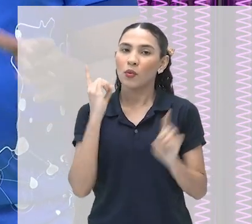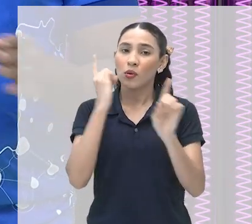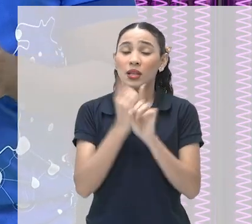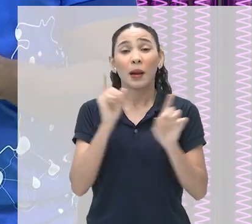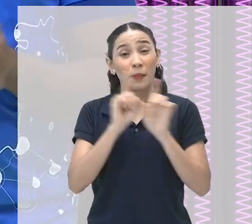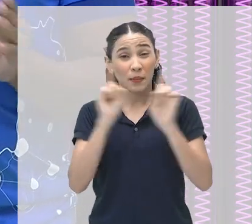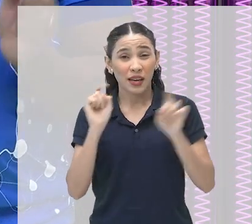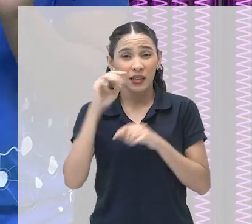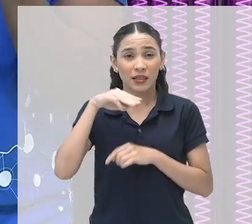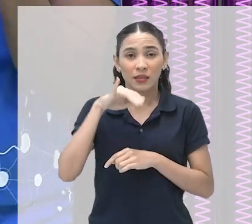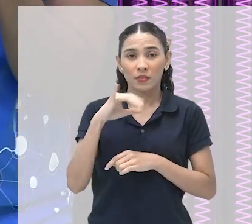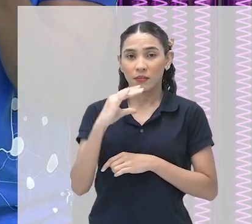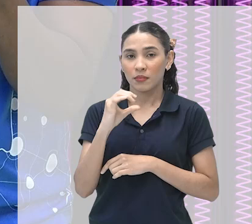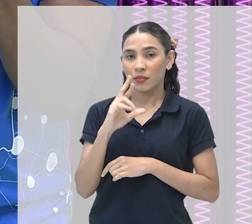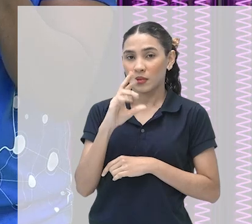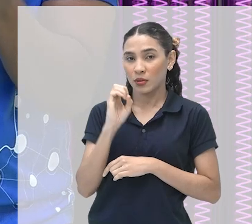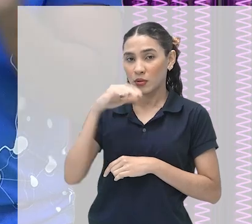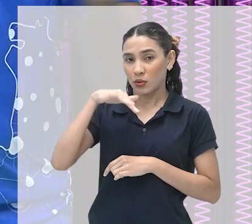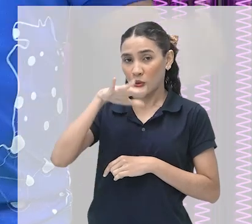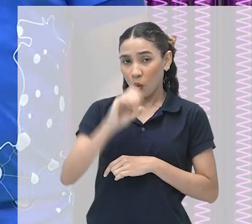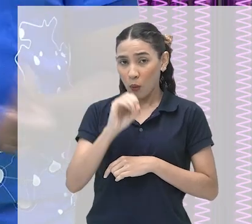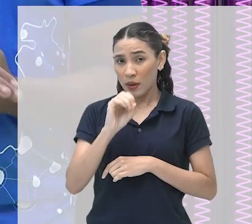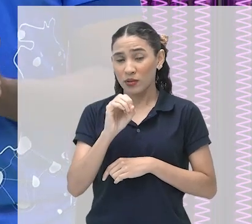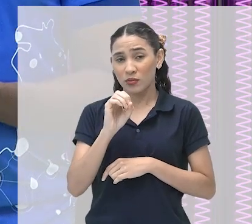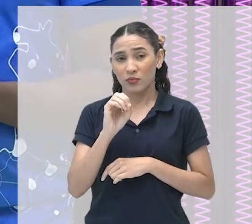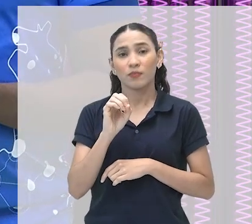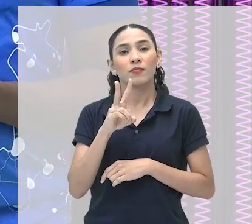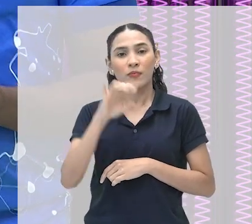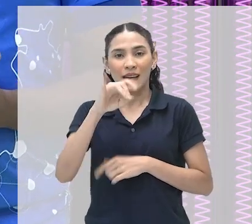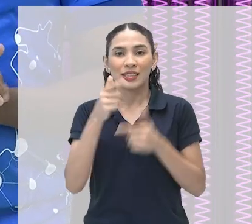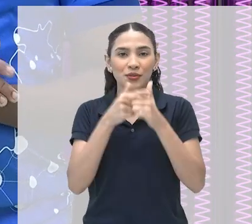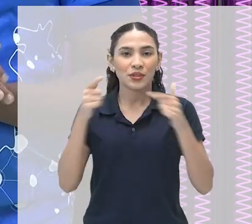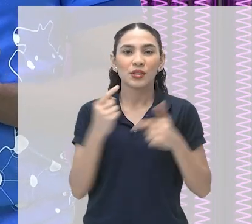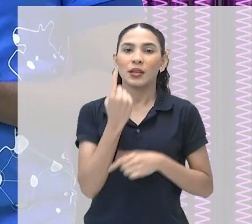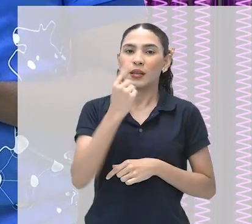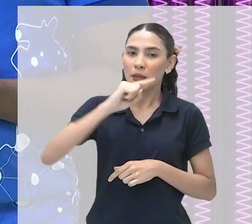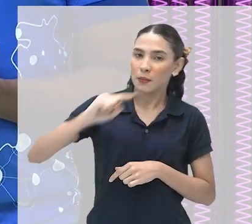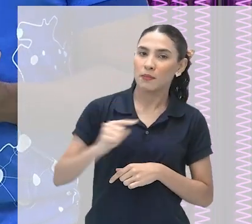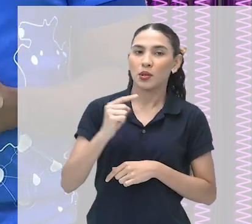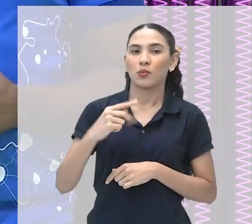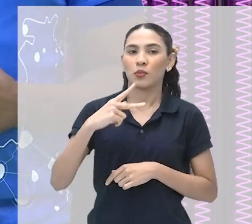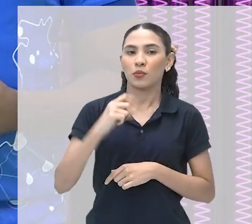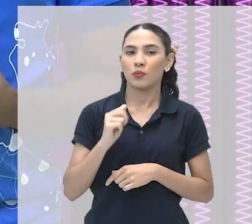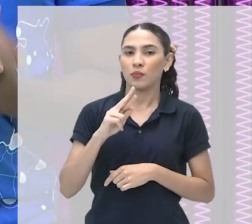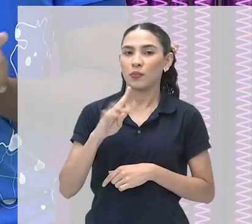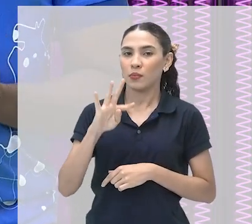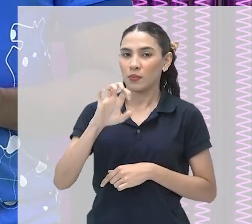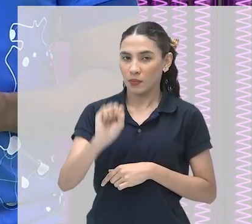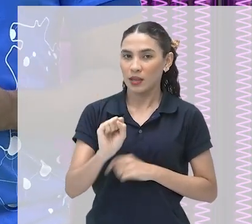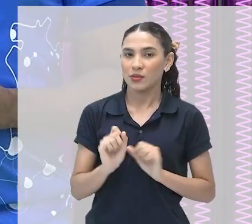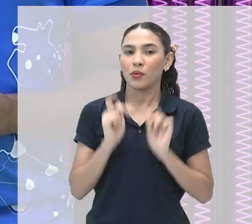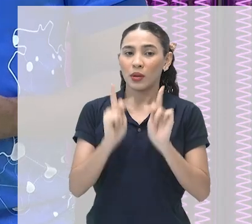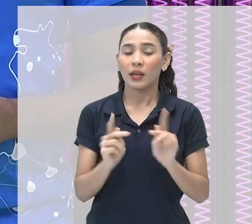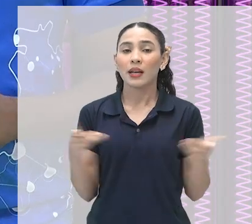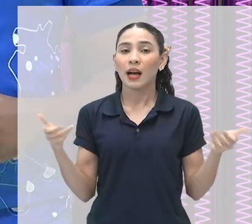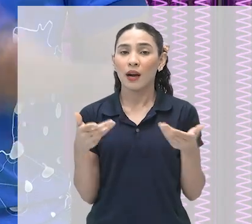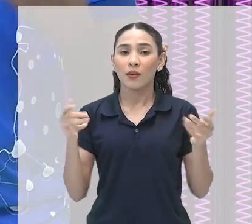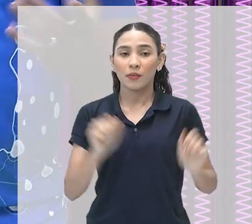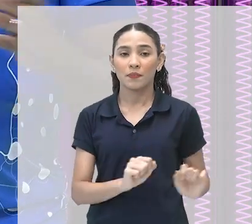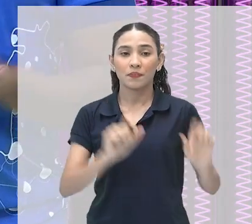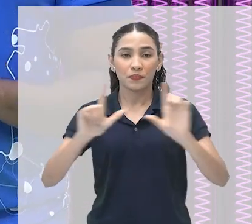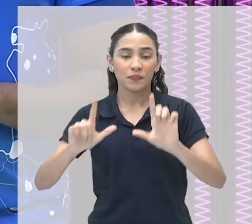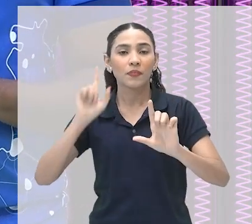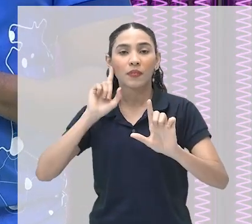que o micrômetro a gente vai pegar um pedacinho daquele e ainda vamos dividir em 1000 partes. Tudo bem? Então, vamos agora comigo na